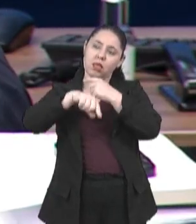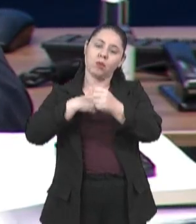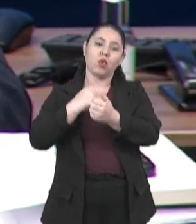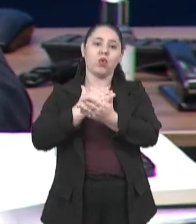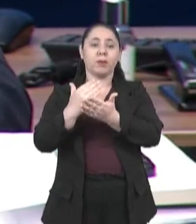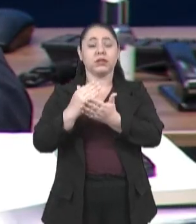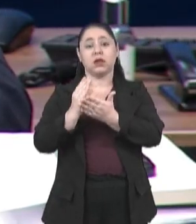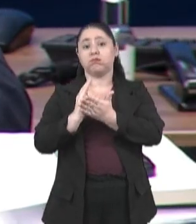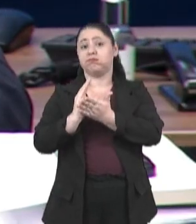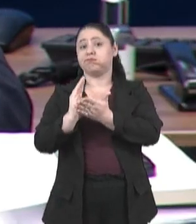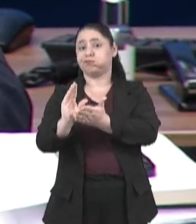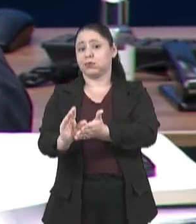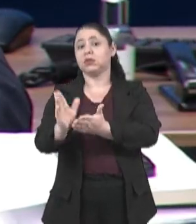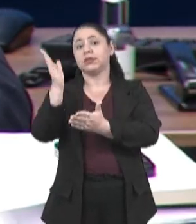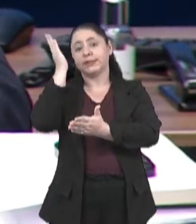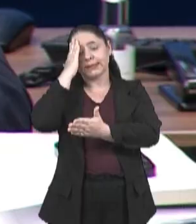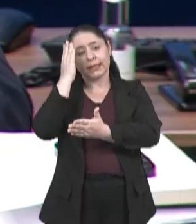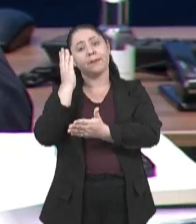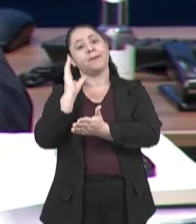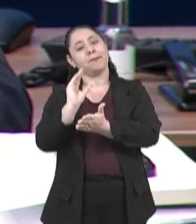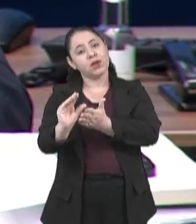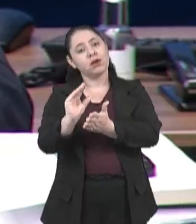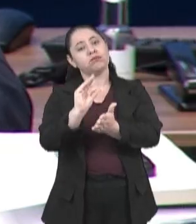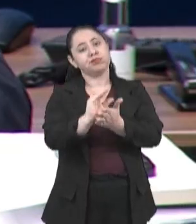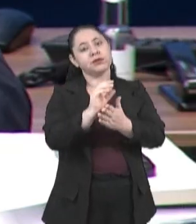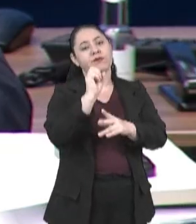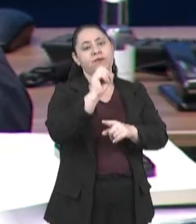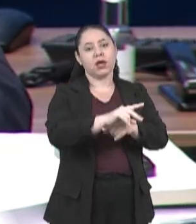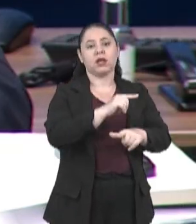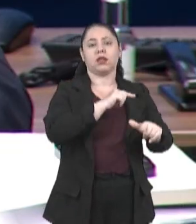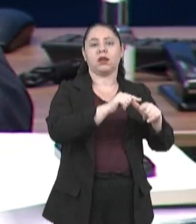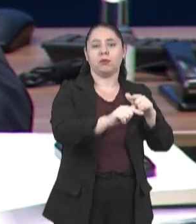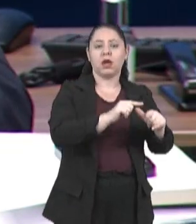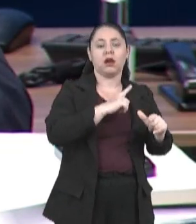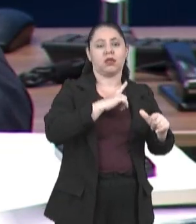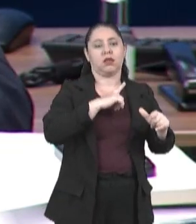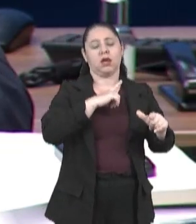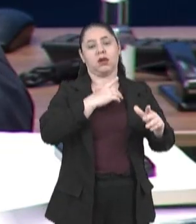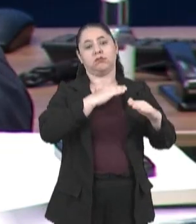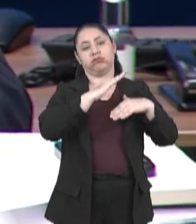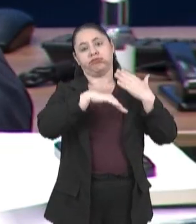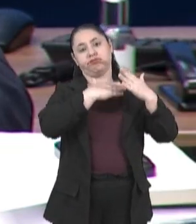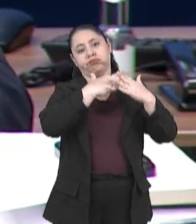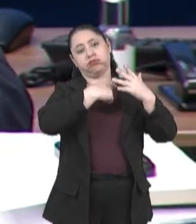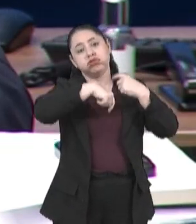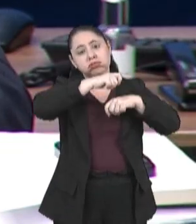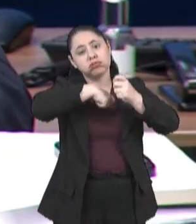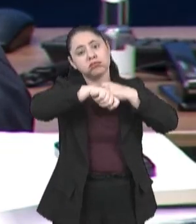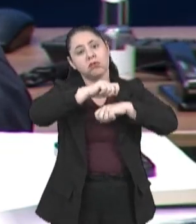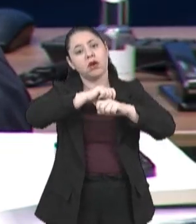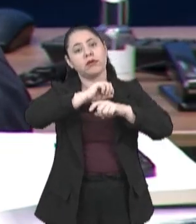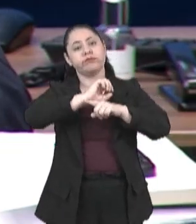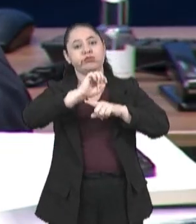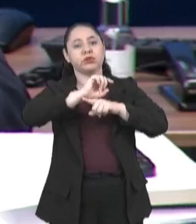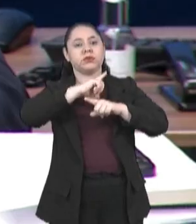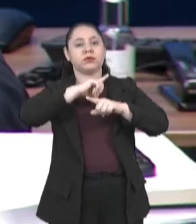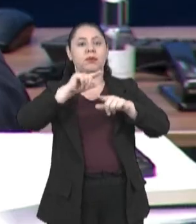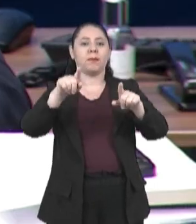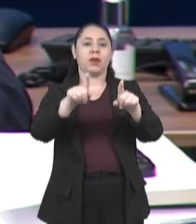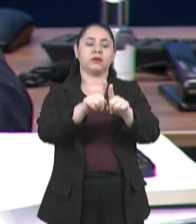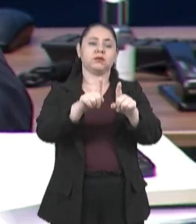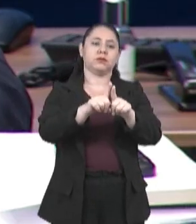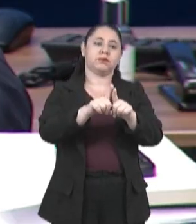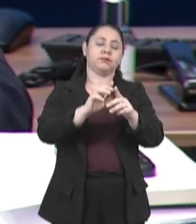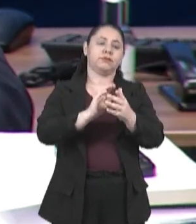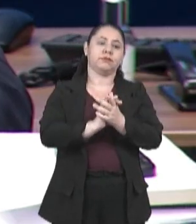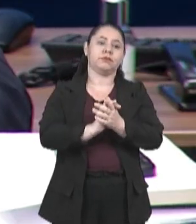é para fazer investimentos. Nós sabemos que investimento gera emprego, causa crescimento econômico nos municípios, em todo o